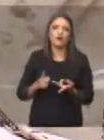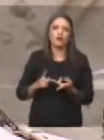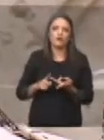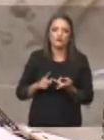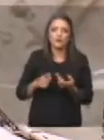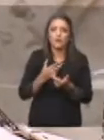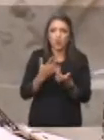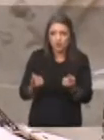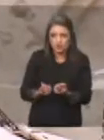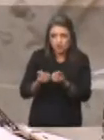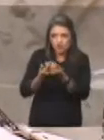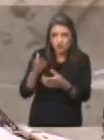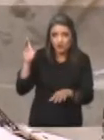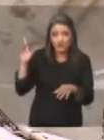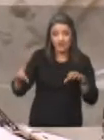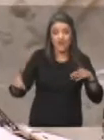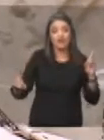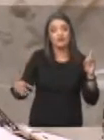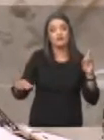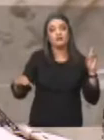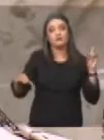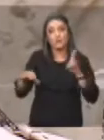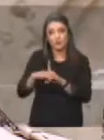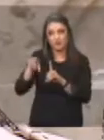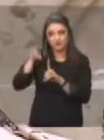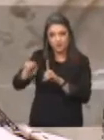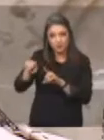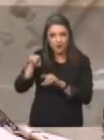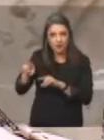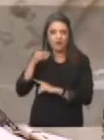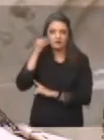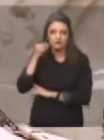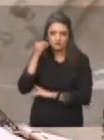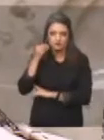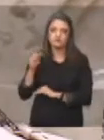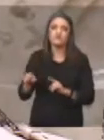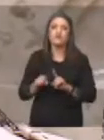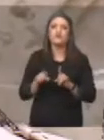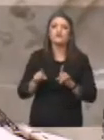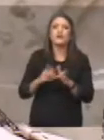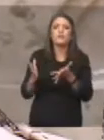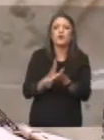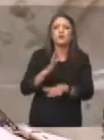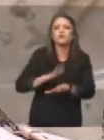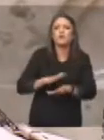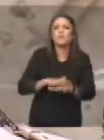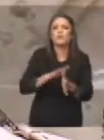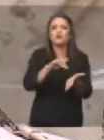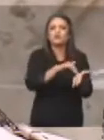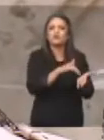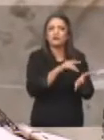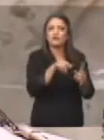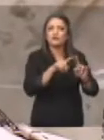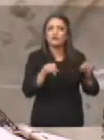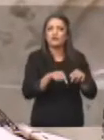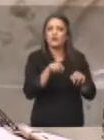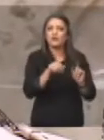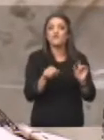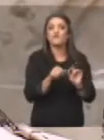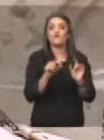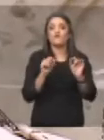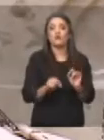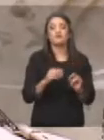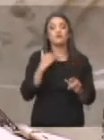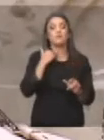era depositado na conta do próprio Silas. Esclareceu ainda que, algumas vezes, os secretários parlamentares realizavam